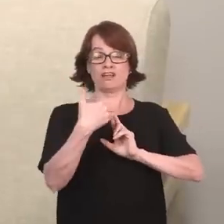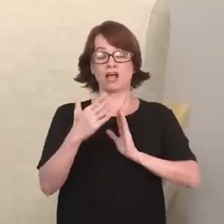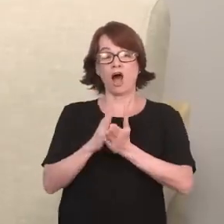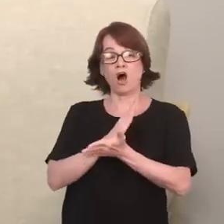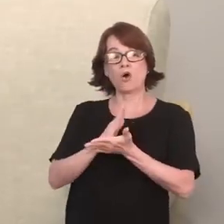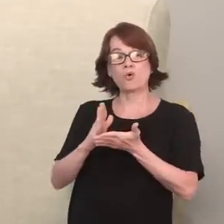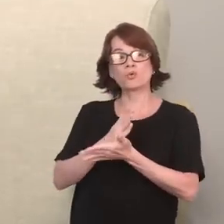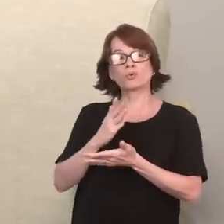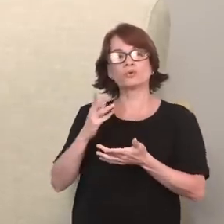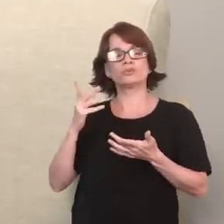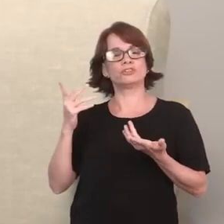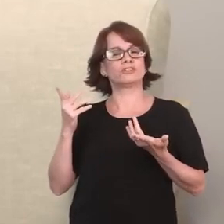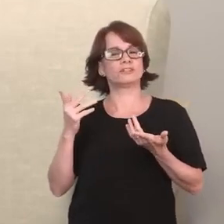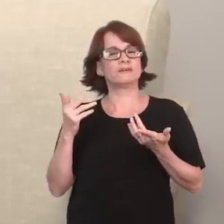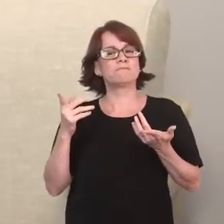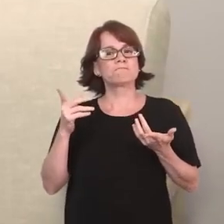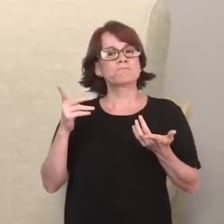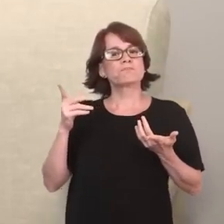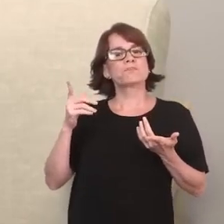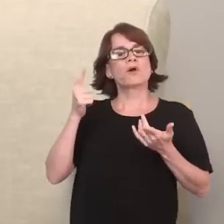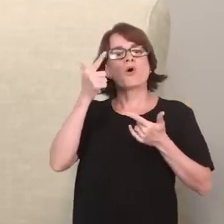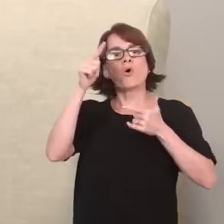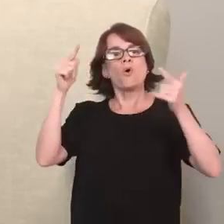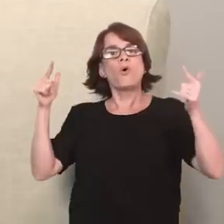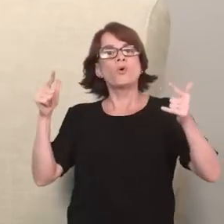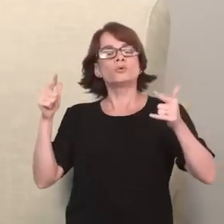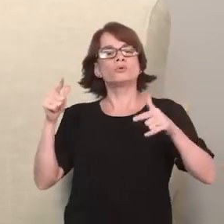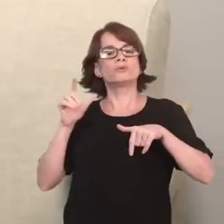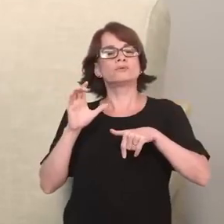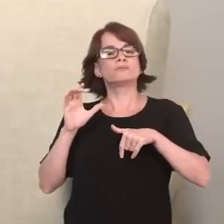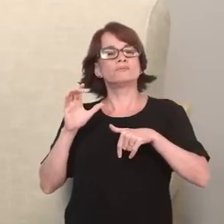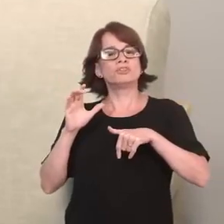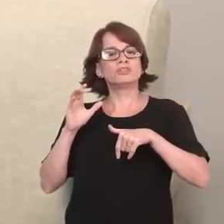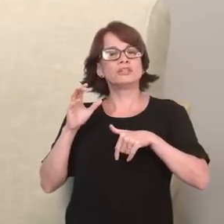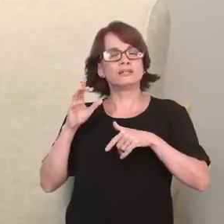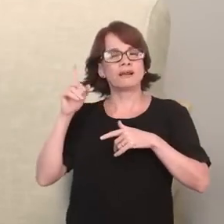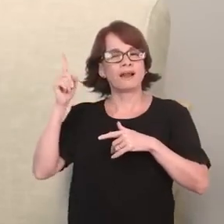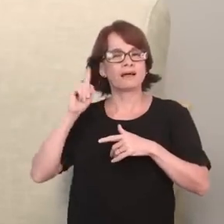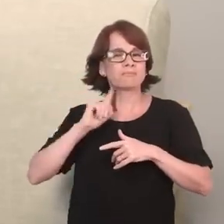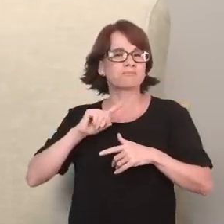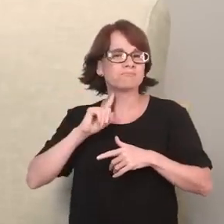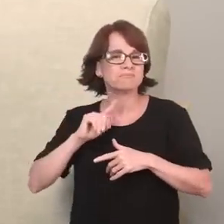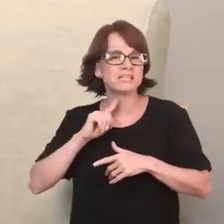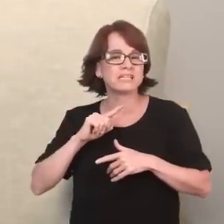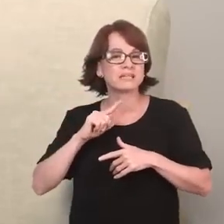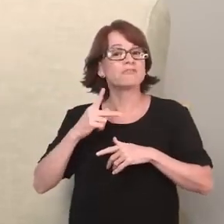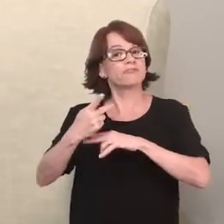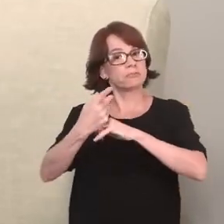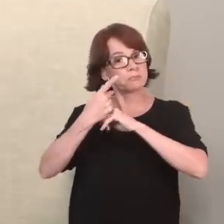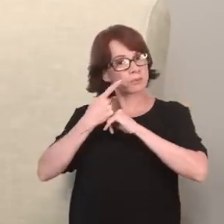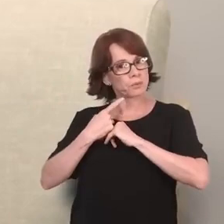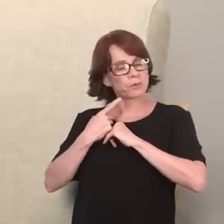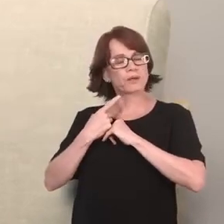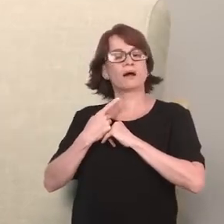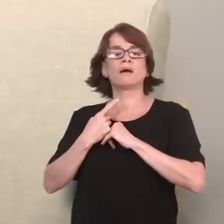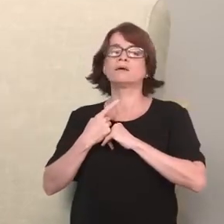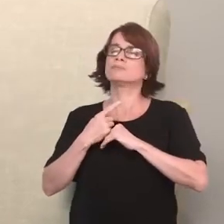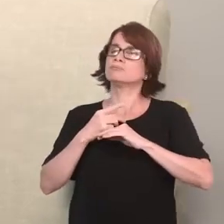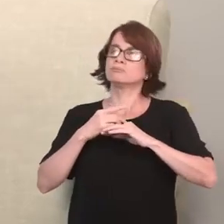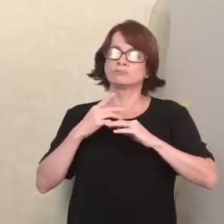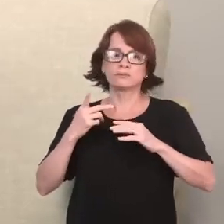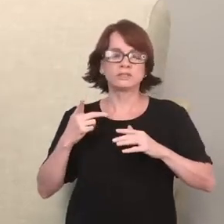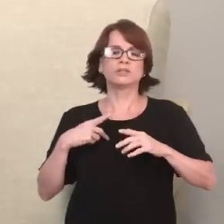Tem vereadores, né, que me ligam de Minas para saber, poxa, o seu projeto, tal, eu quero fazer. Então, assim, fico muito feliz com isso. Vou